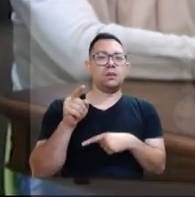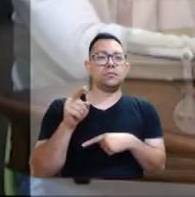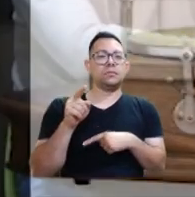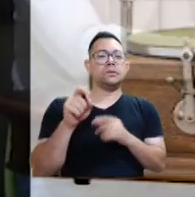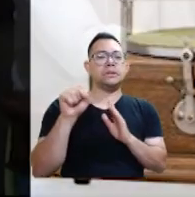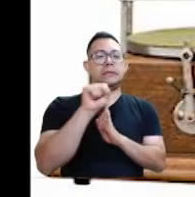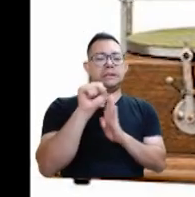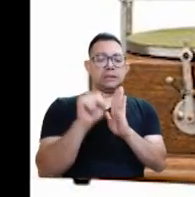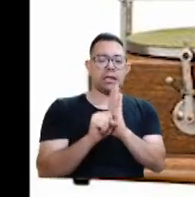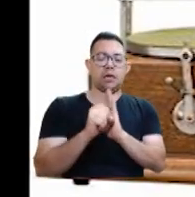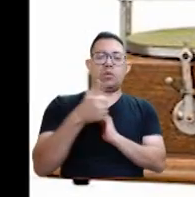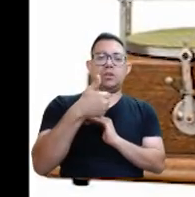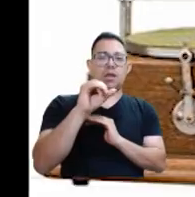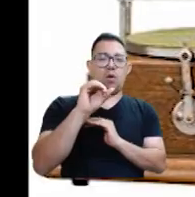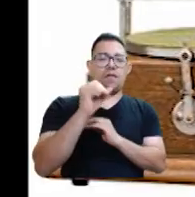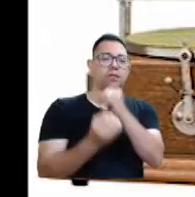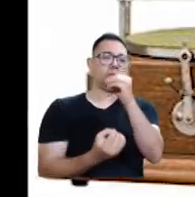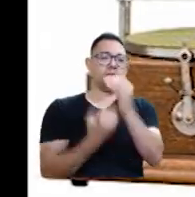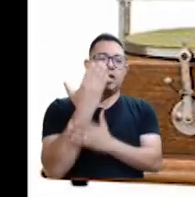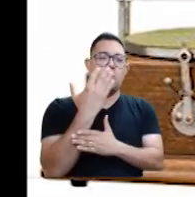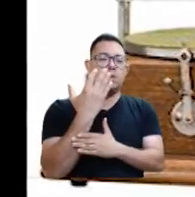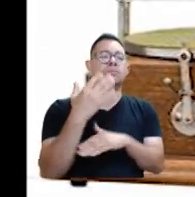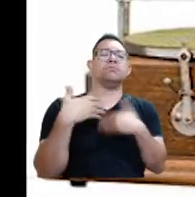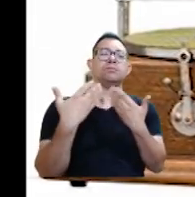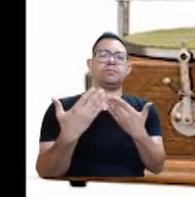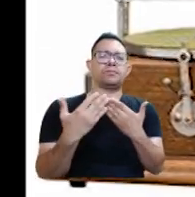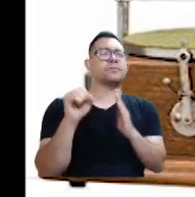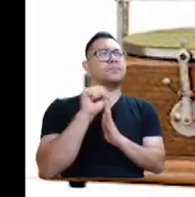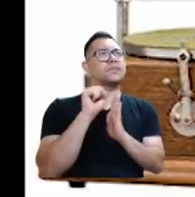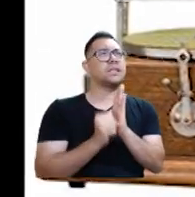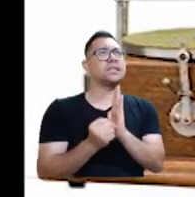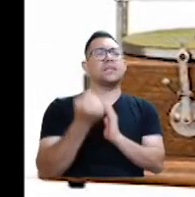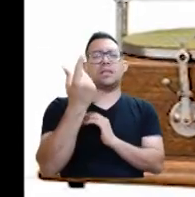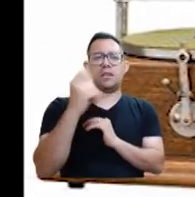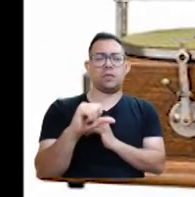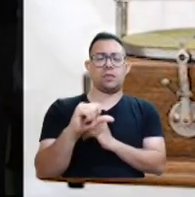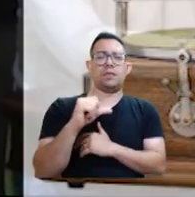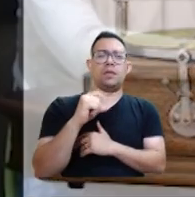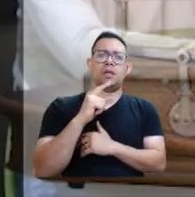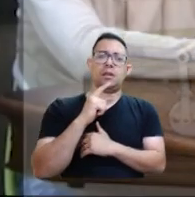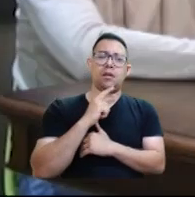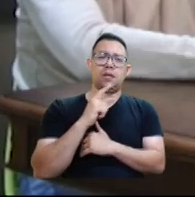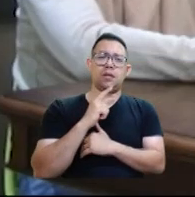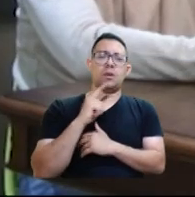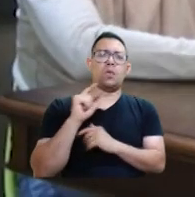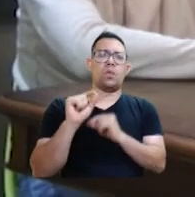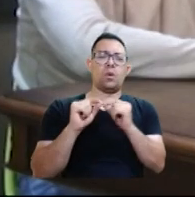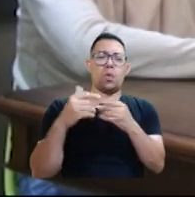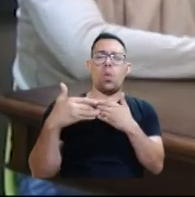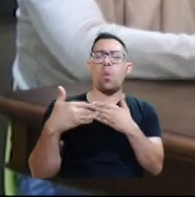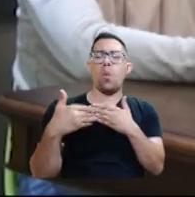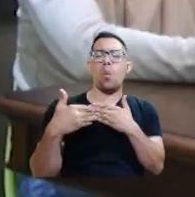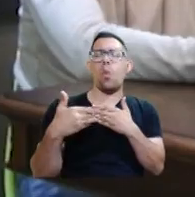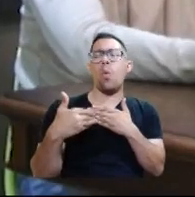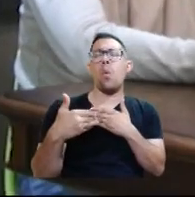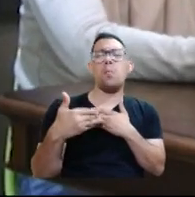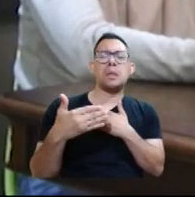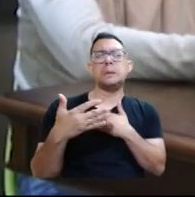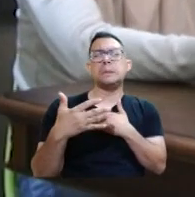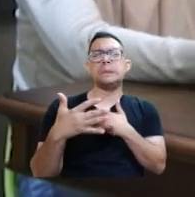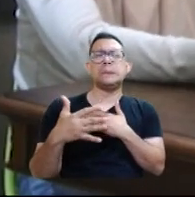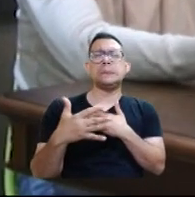o gramofone, né, foi criado no final do século XIX. E nesse período era o auge aí